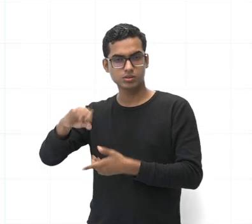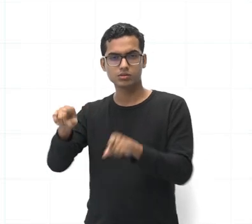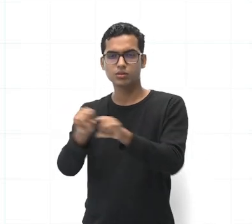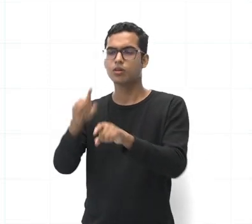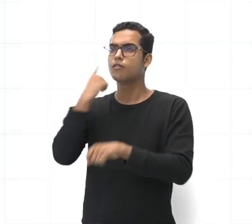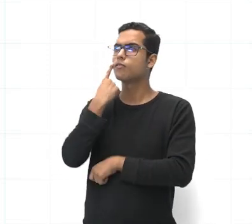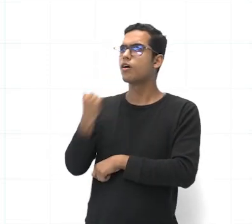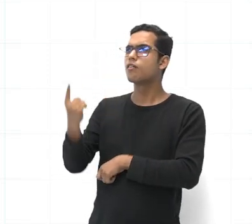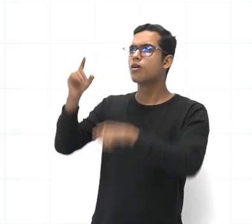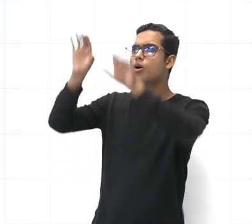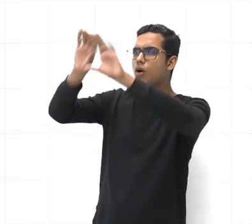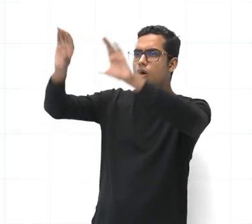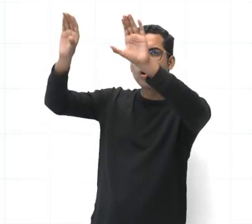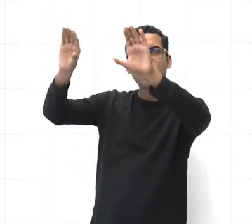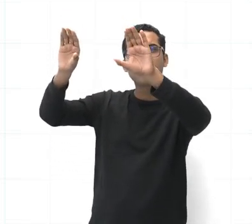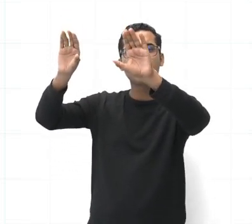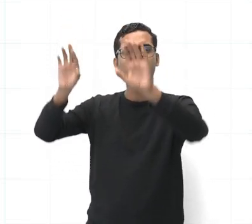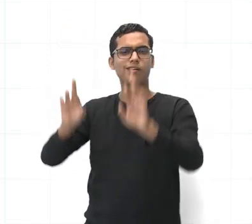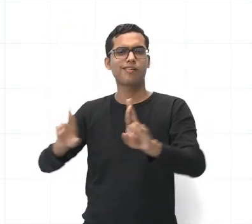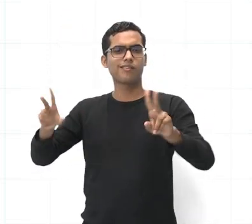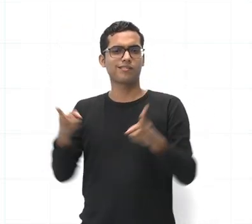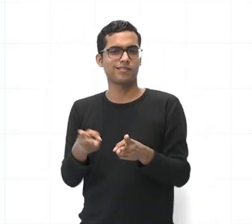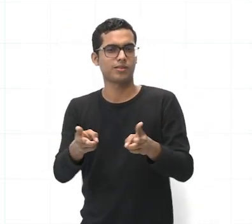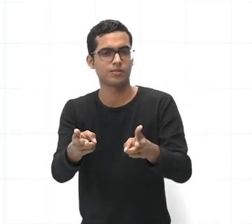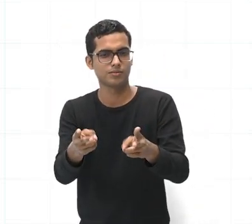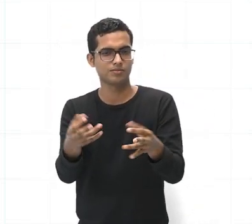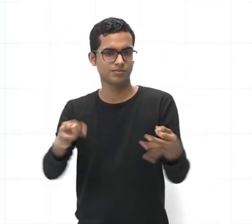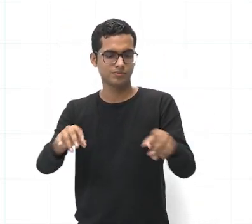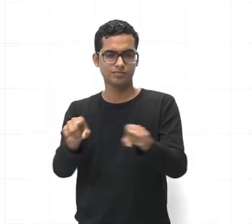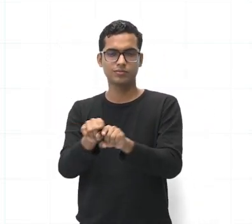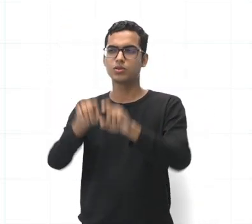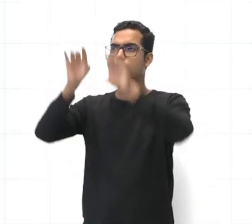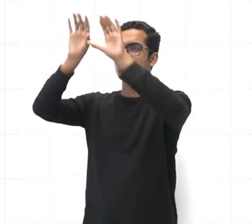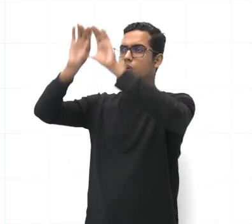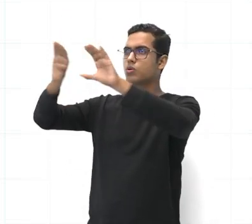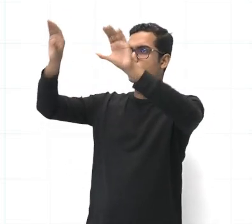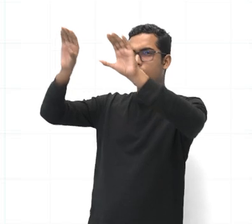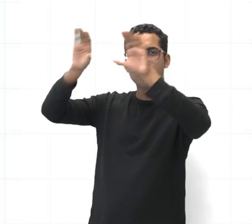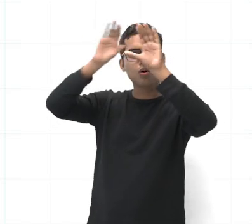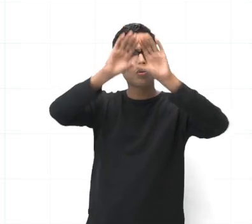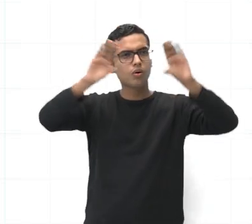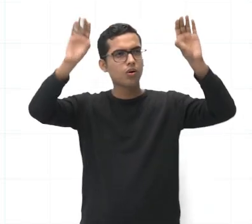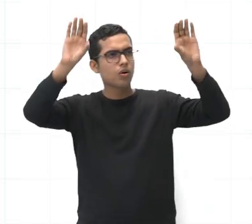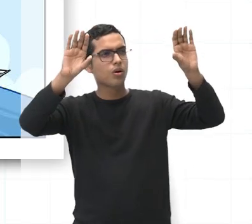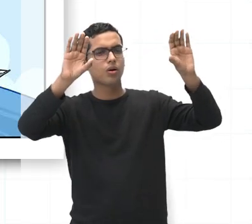céus diferentes, certo? Mas vamos ver aí um outro exemplo.